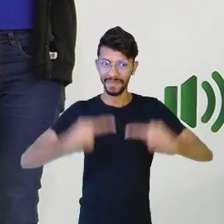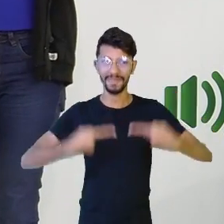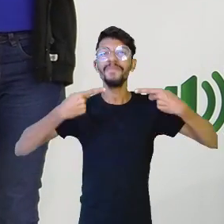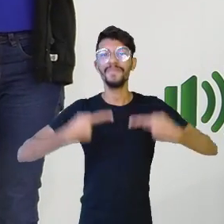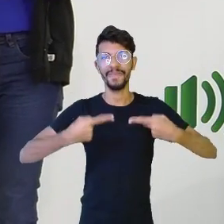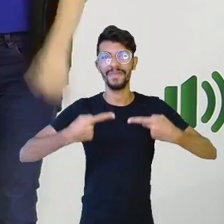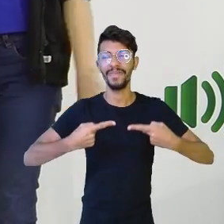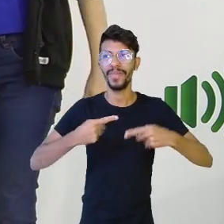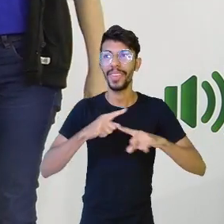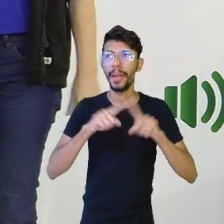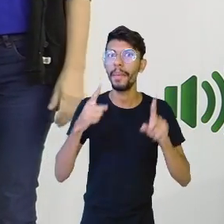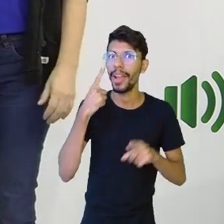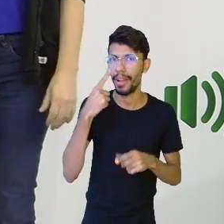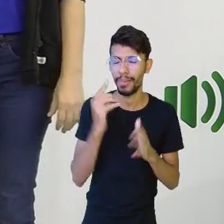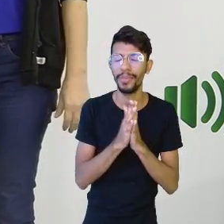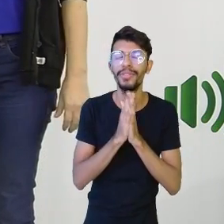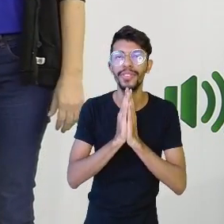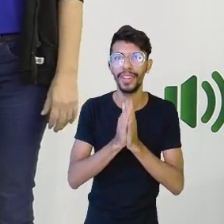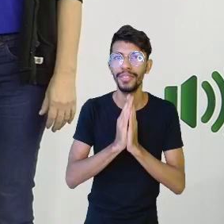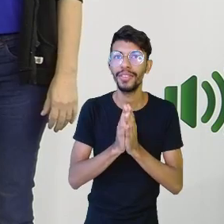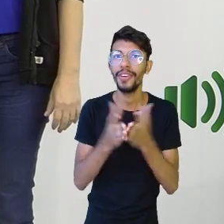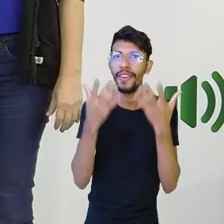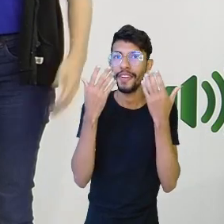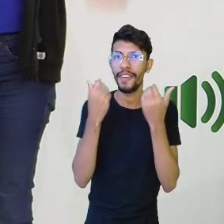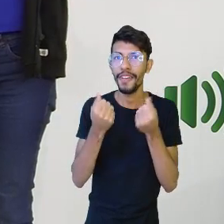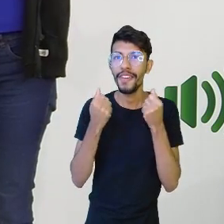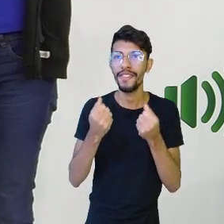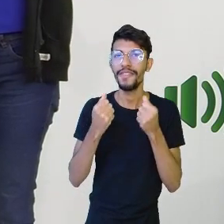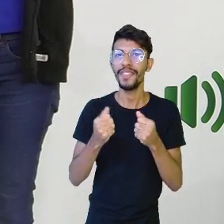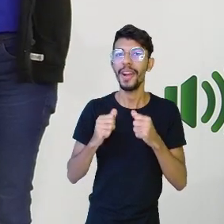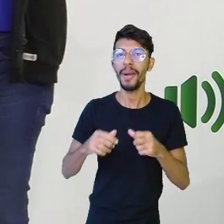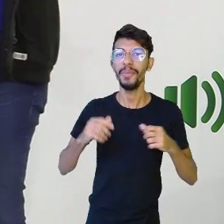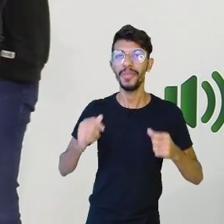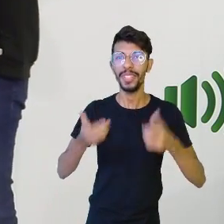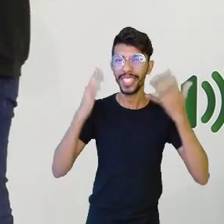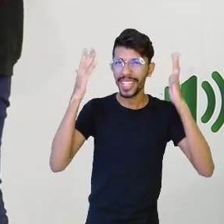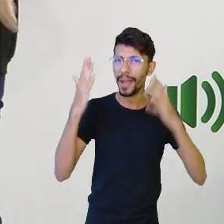por favor, tá, gente? Vamos torcer aí por mim,